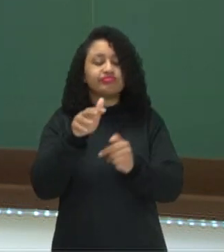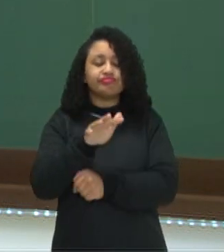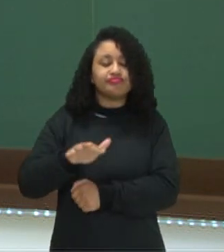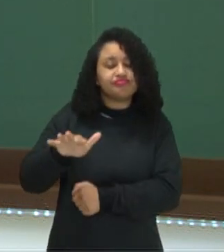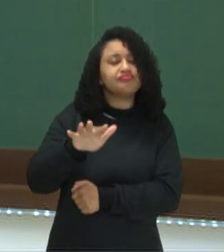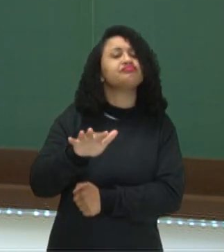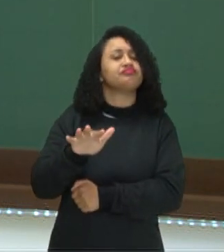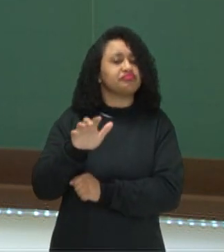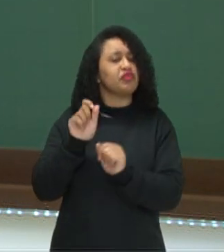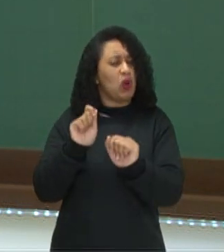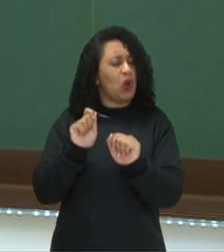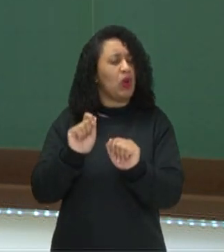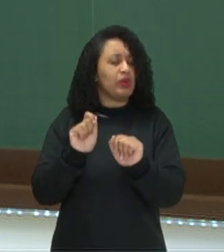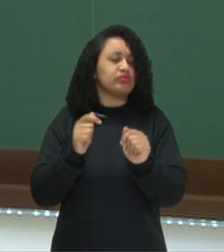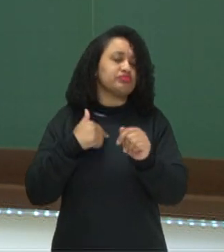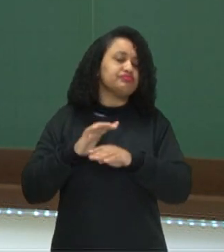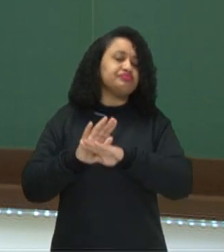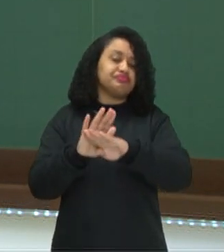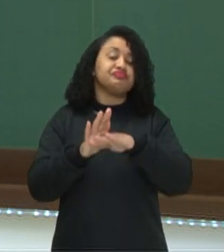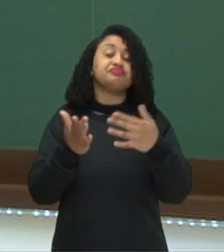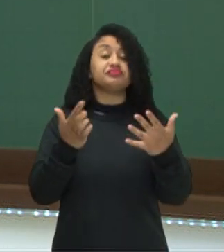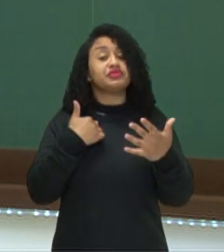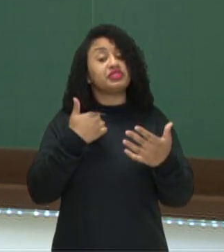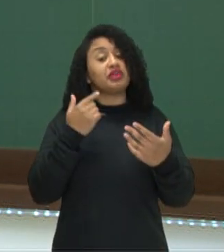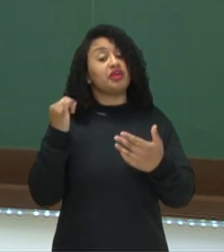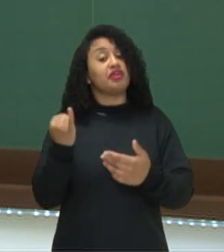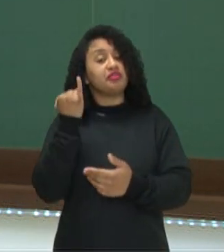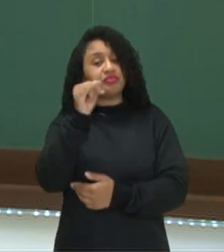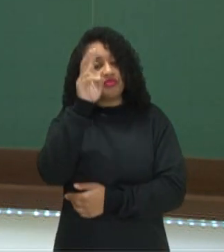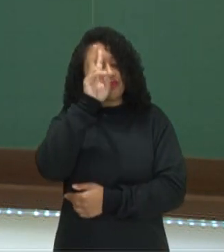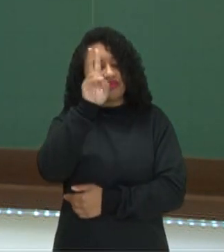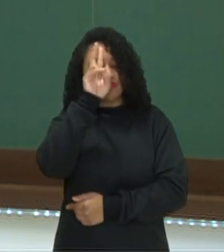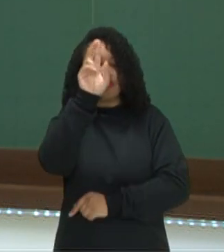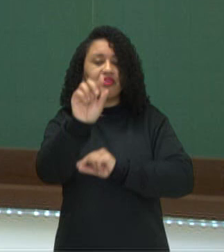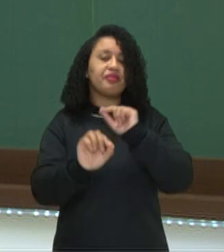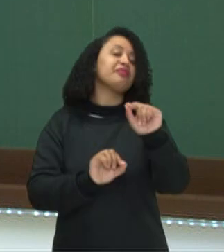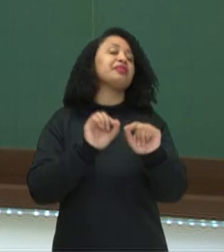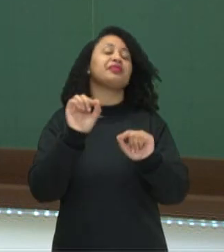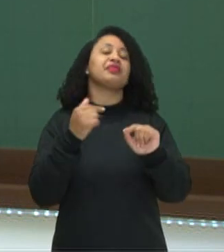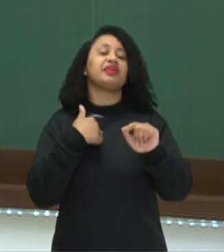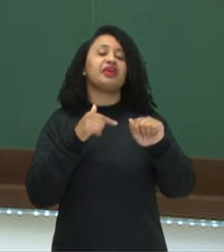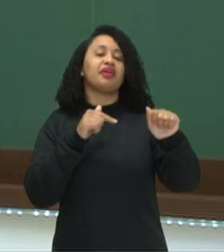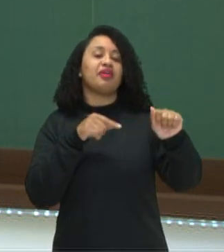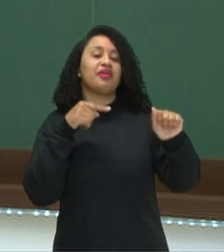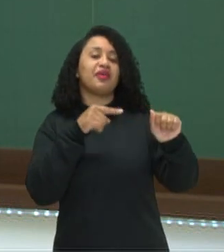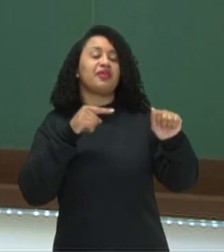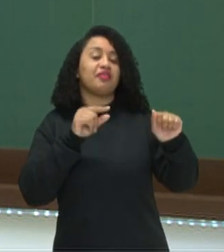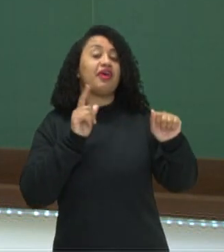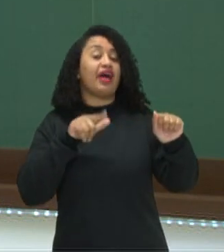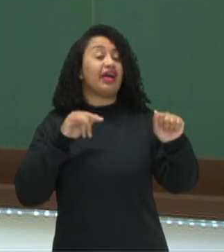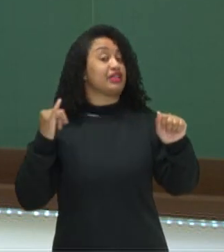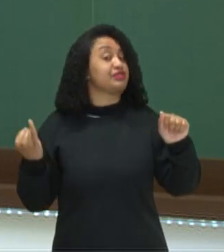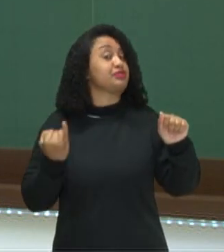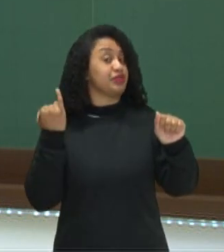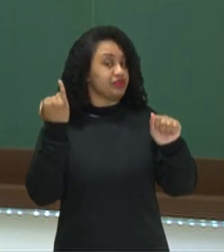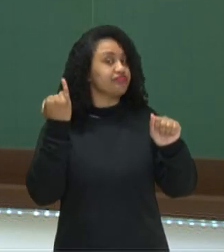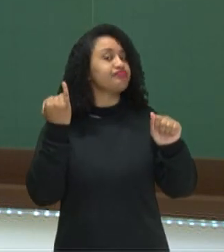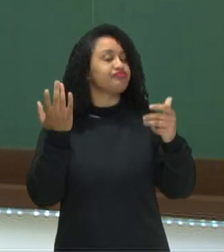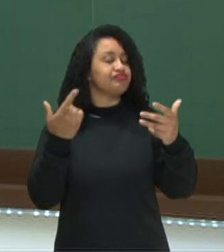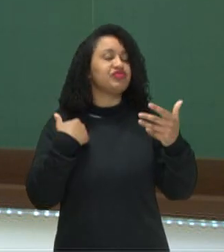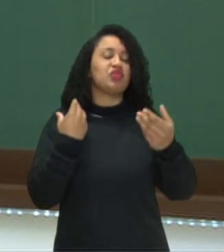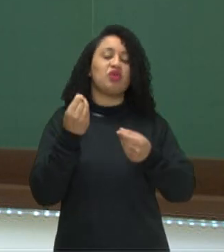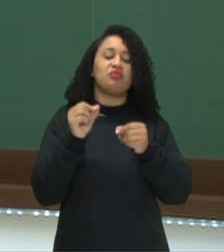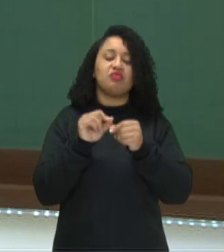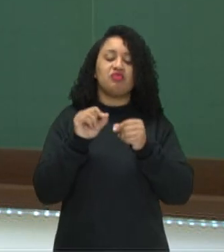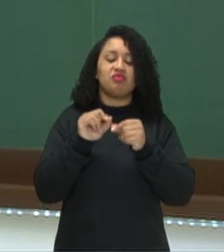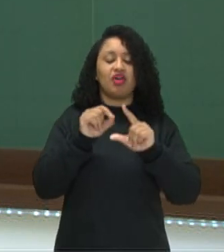situações problemas. Então, a gente precisa lembrar que o nosso A, nesse caso, é muito importante. Construção do